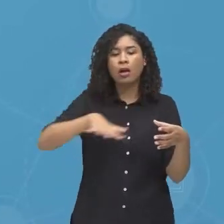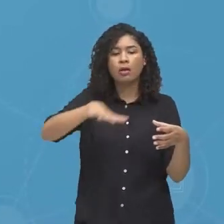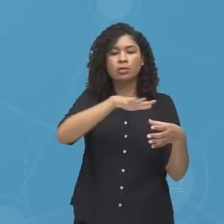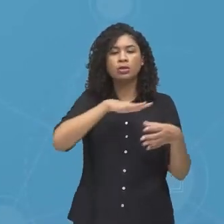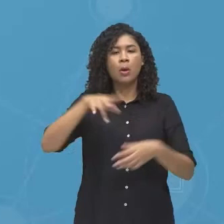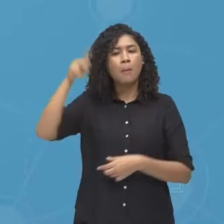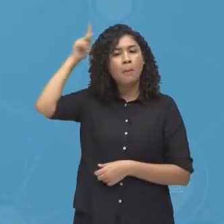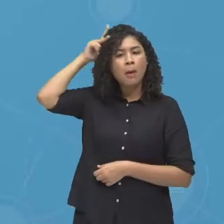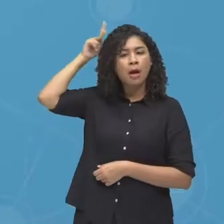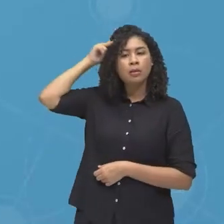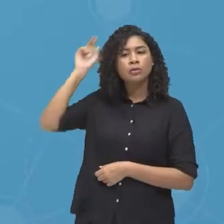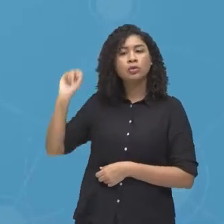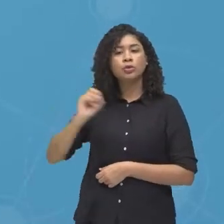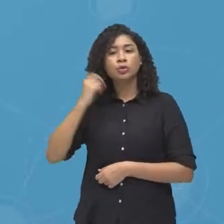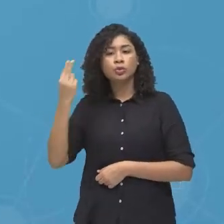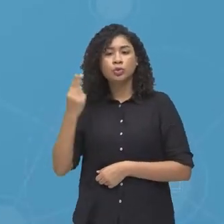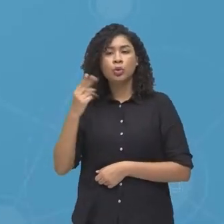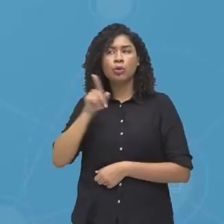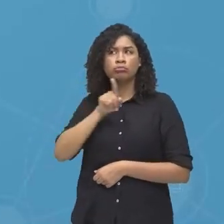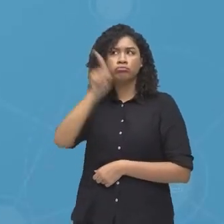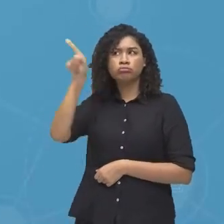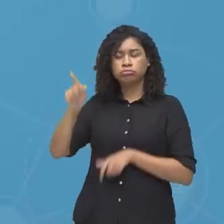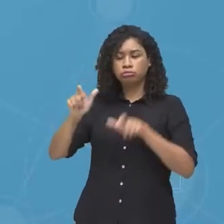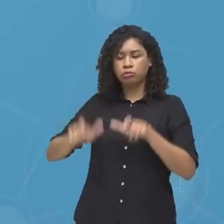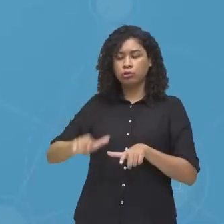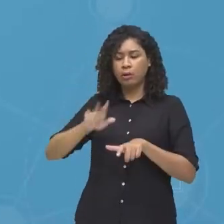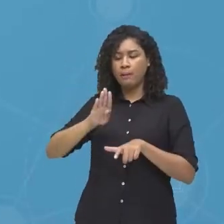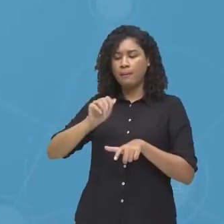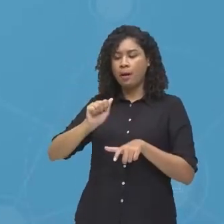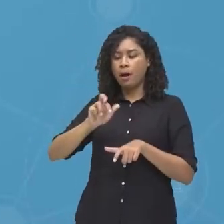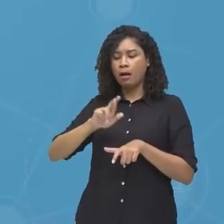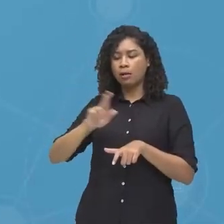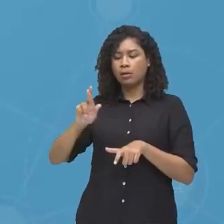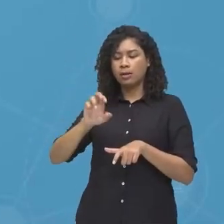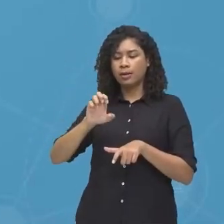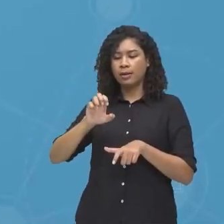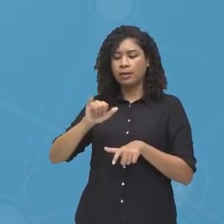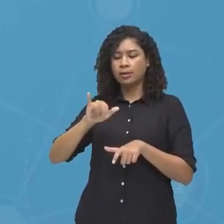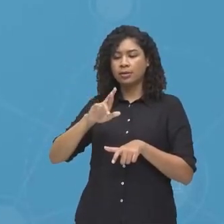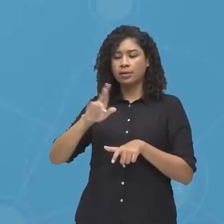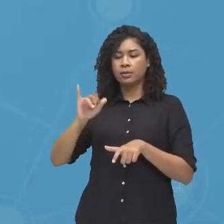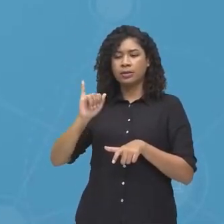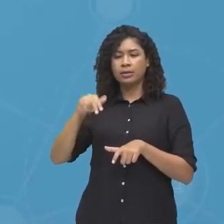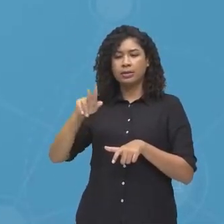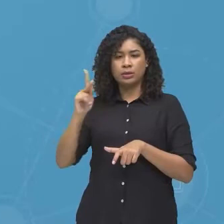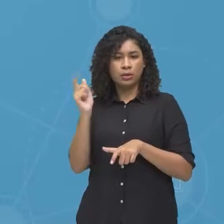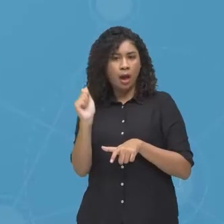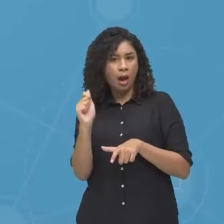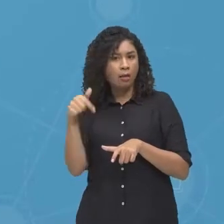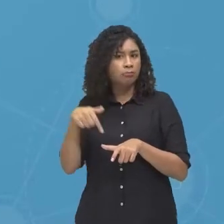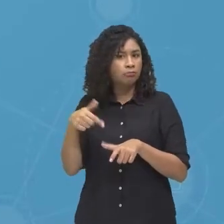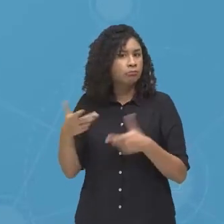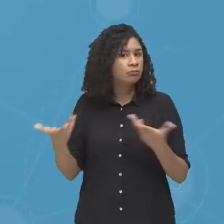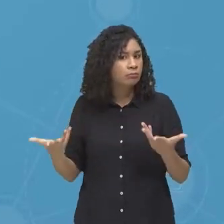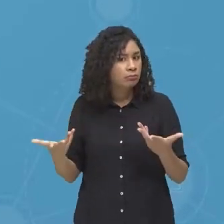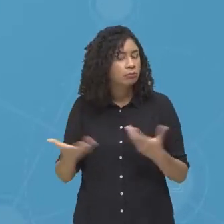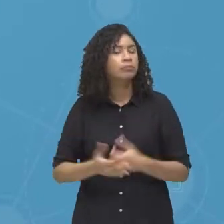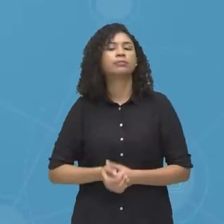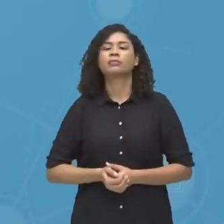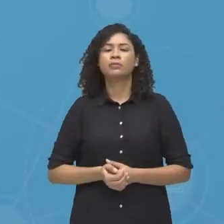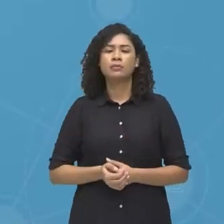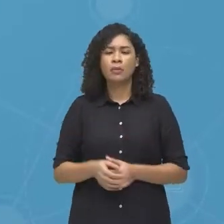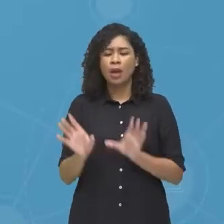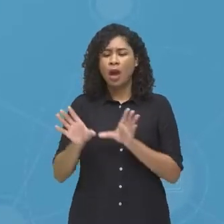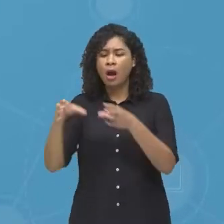do descendo o Rio Amazonas aí, de Santa Teresa Maués. Então, cada